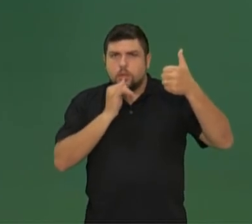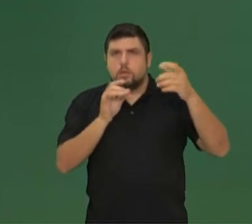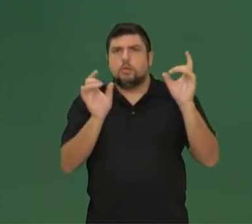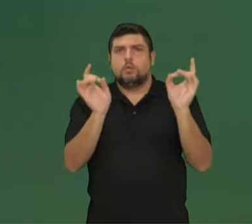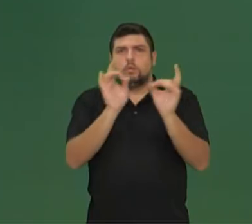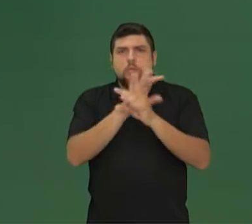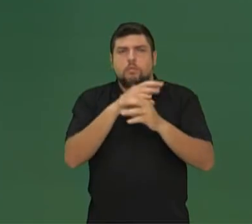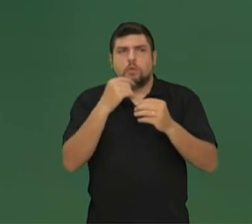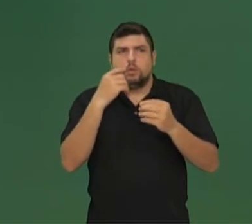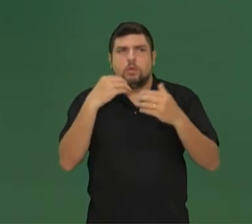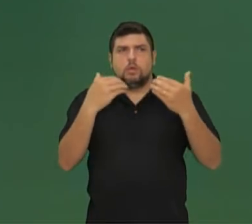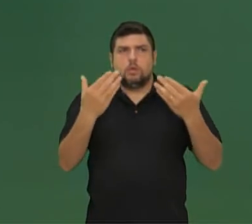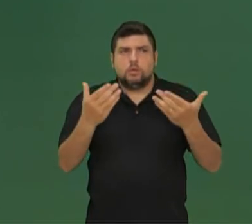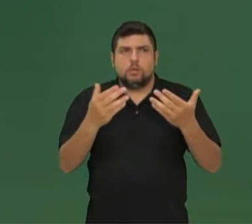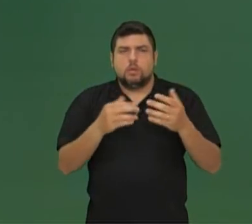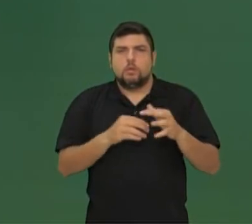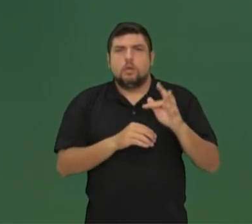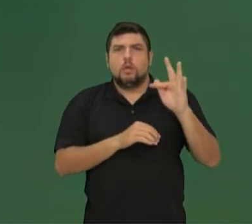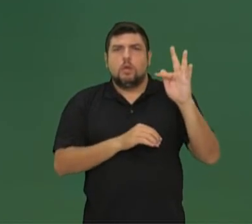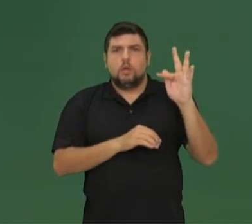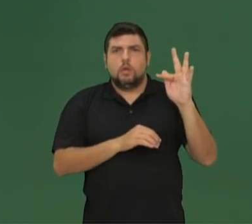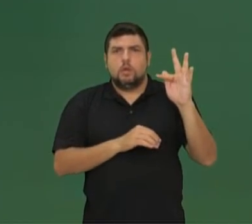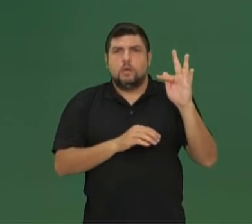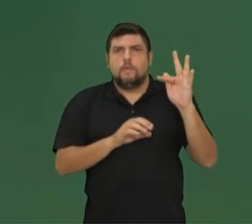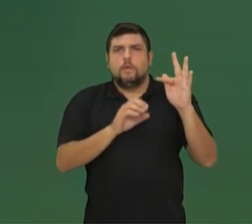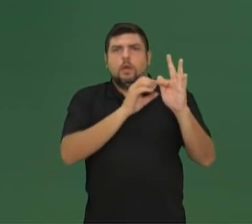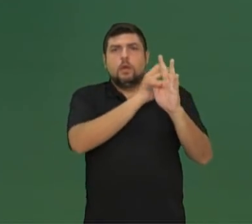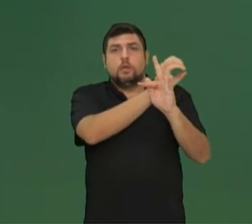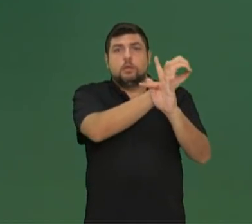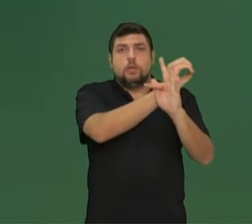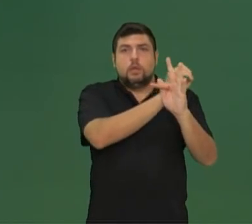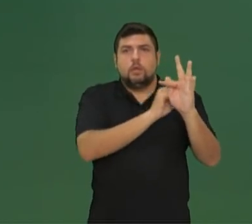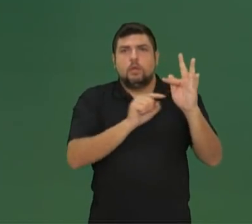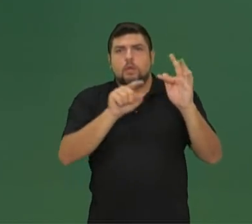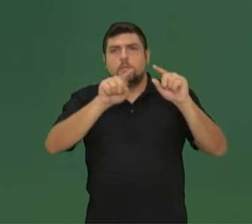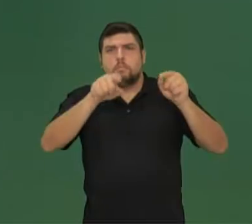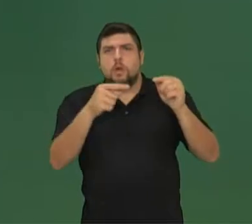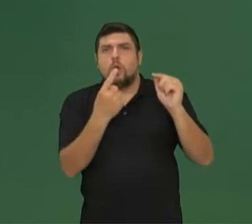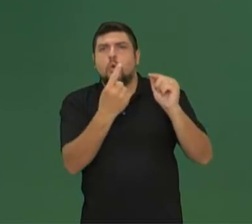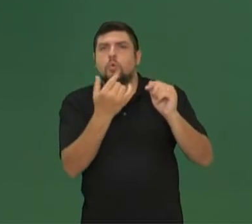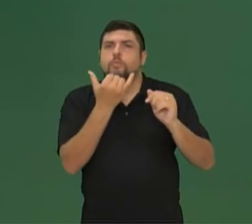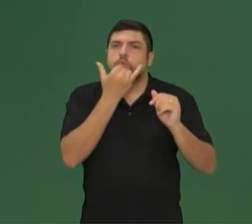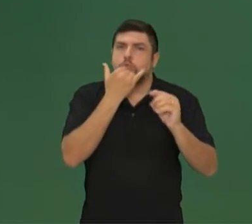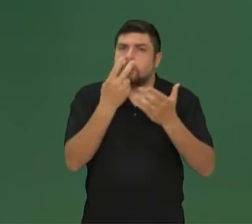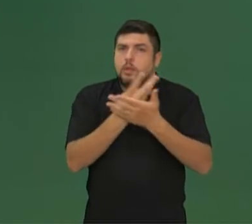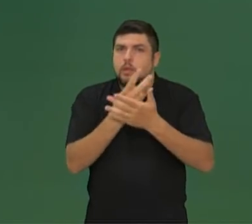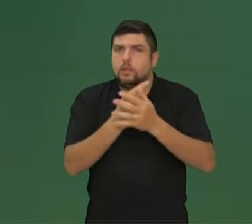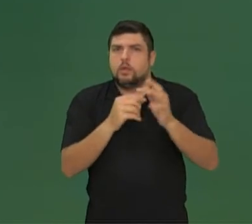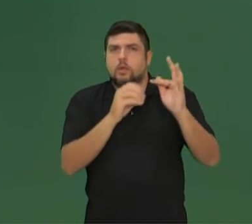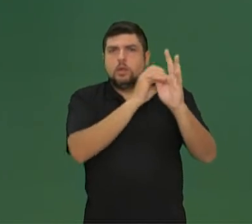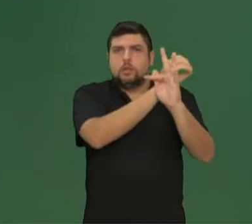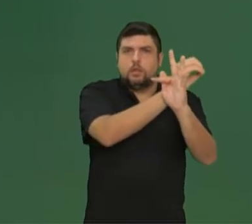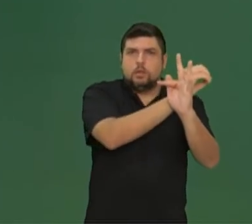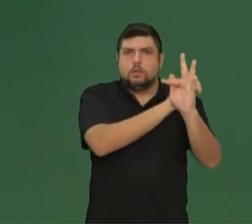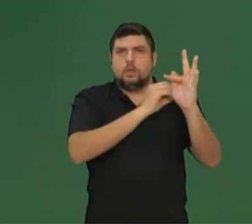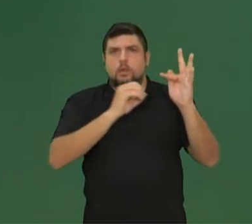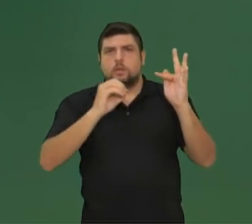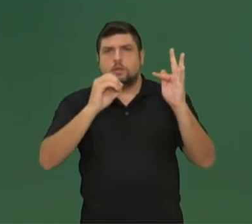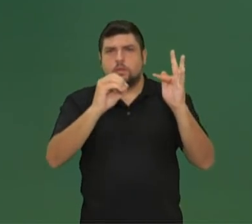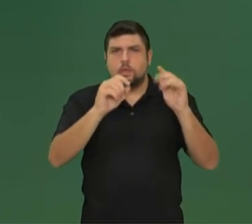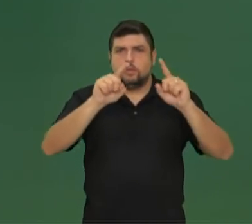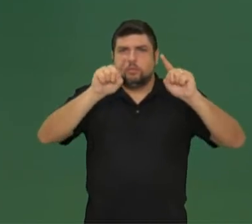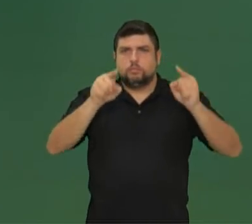O zero. Aqui, ó, f de zero, tá? Olha, a professora colocou 1 ali, né? f de zero é igual a 0 menos